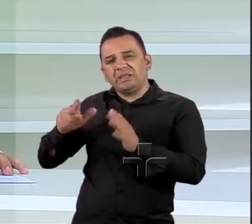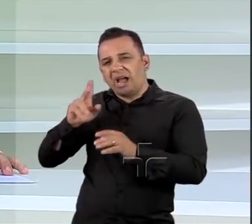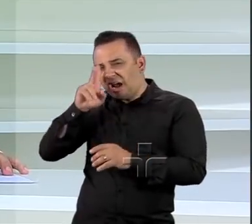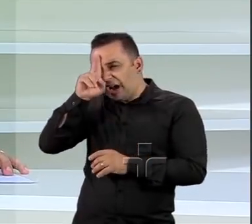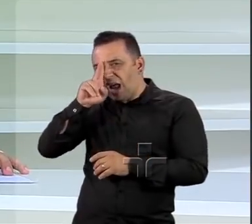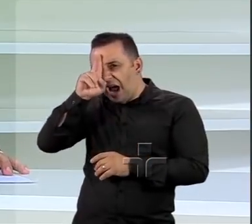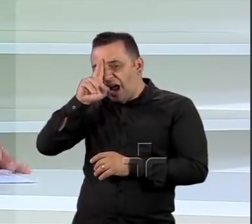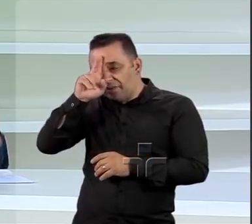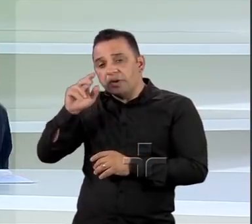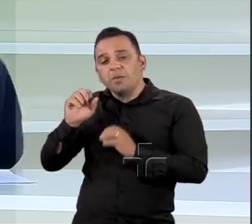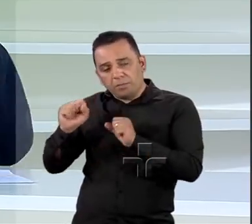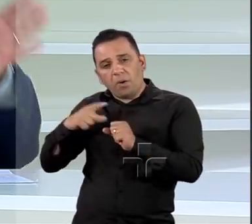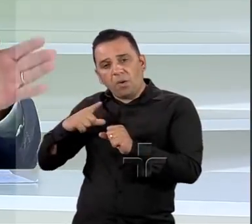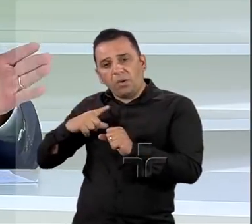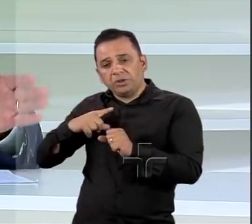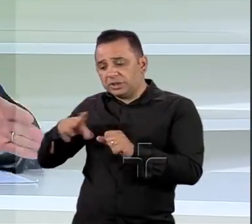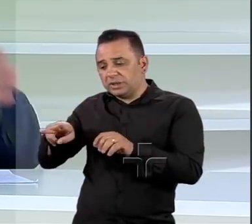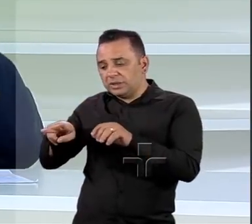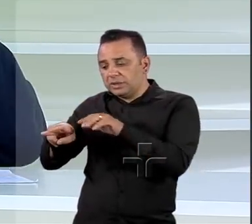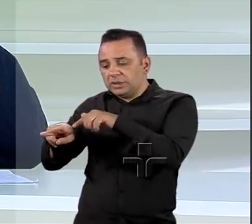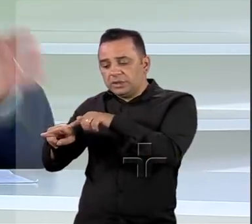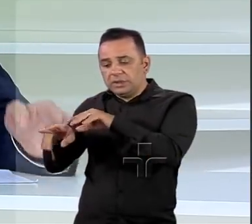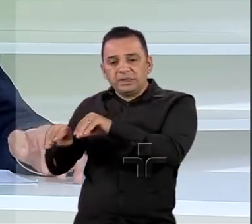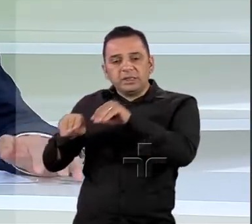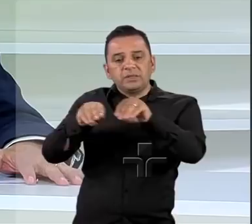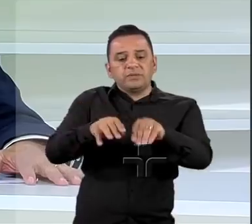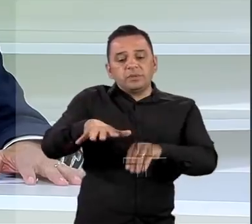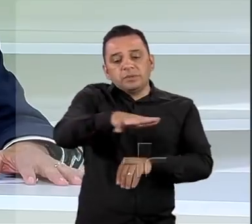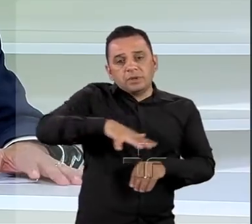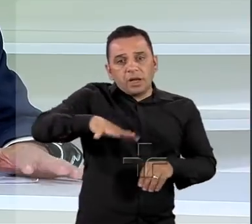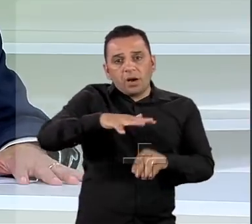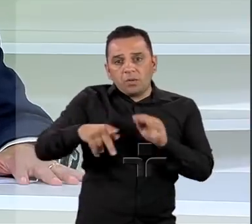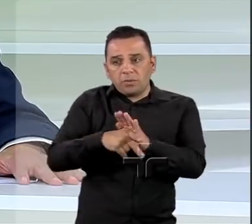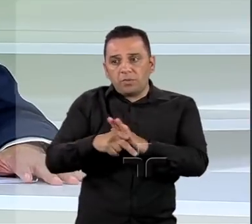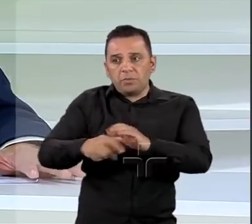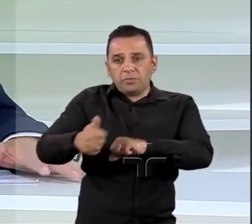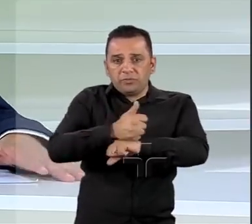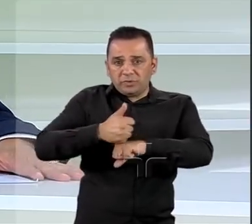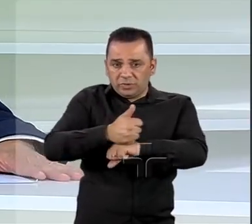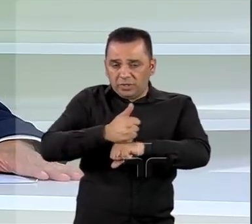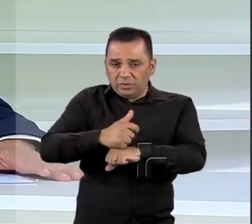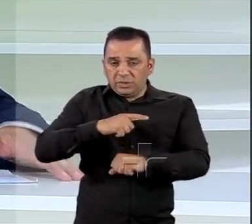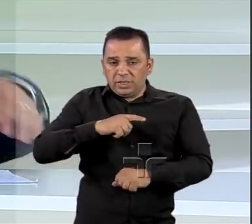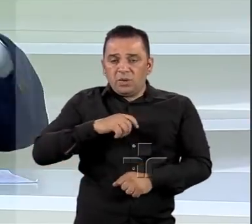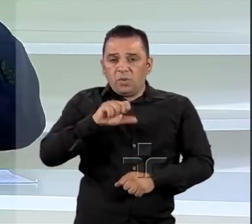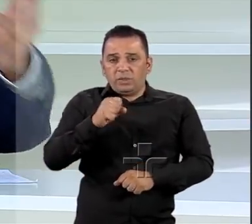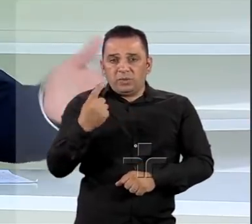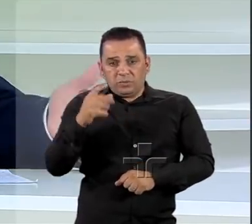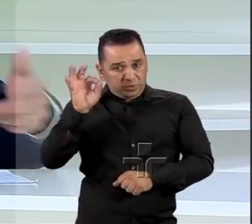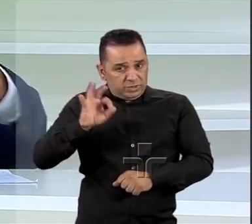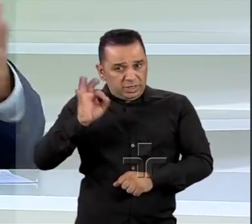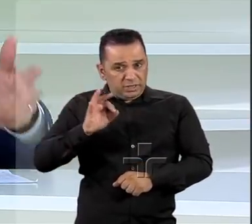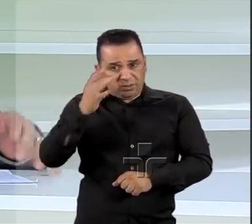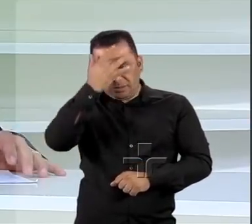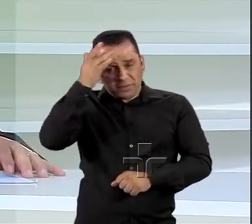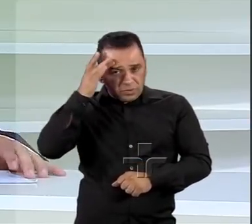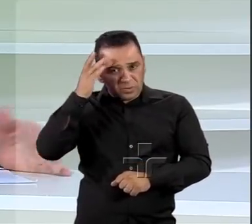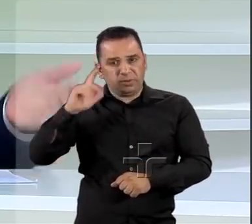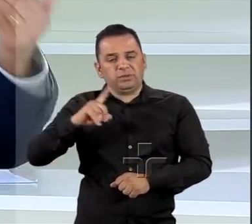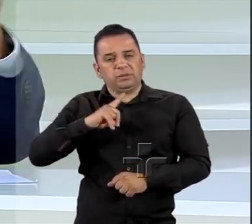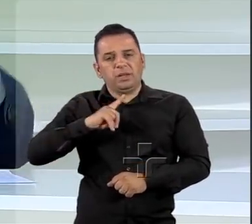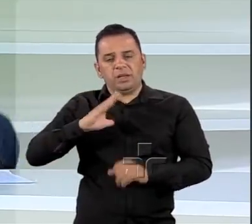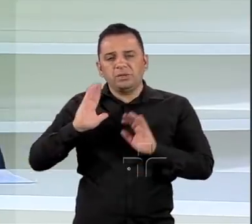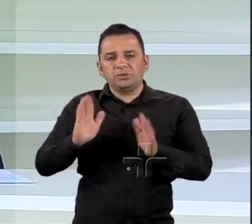de especialidades. Temos que saber que 81% dos pacientes que estão nos nossos pronto-socorros, municipais,